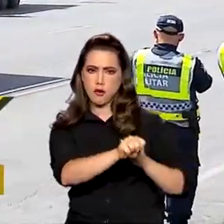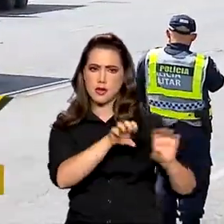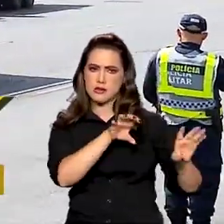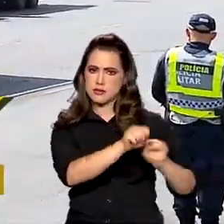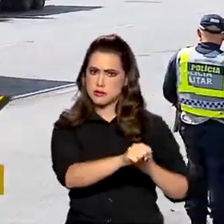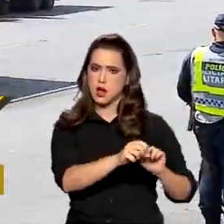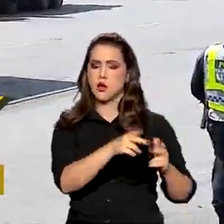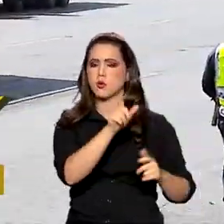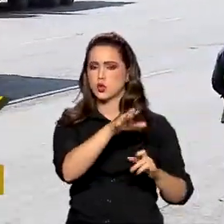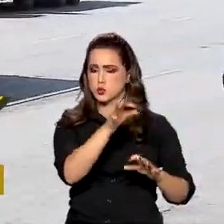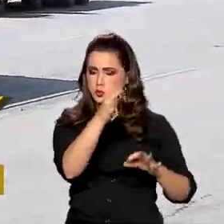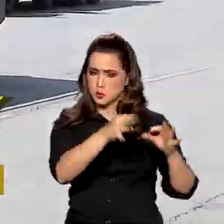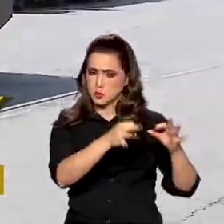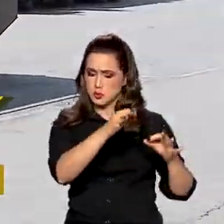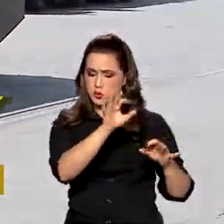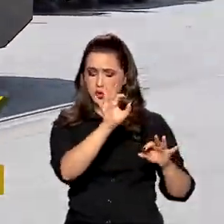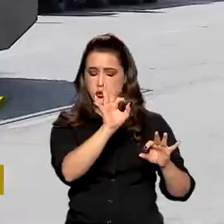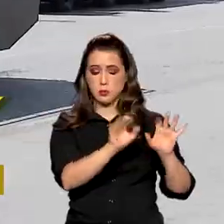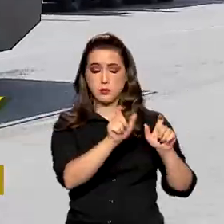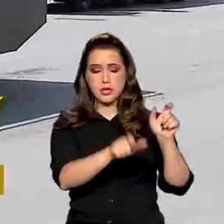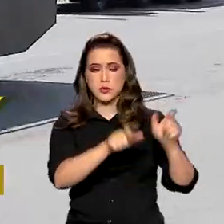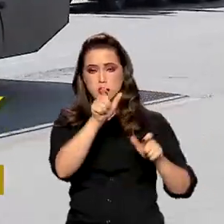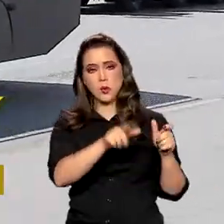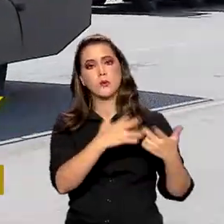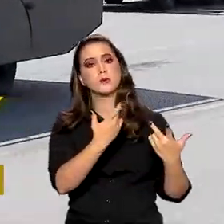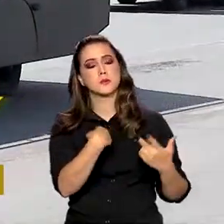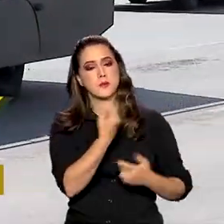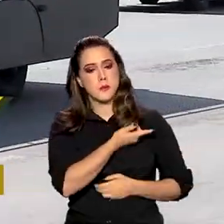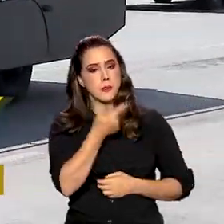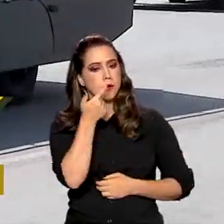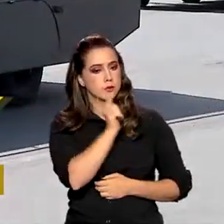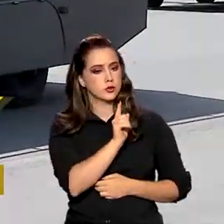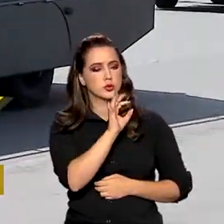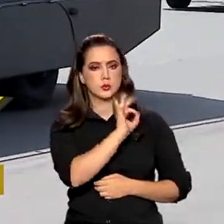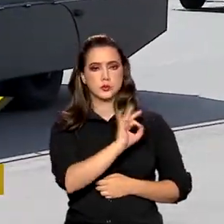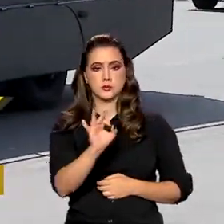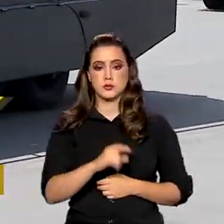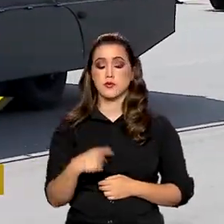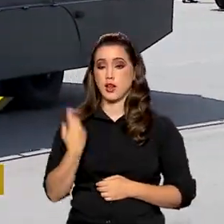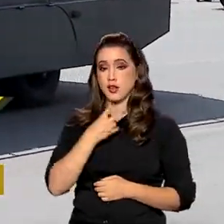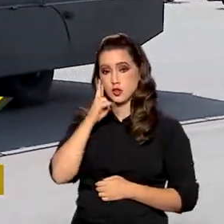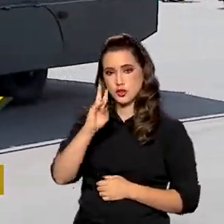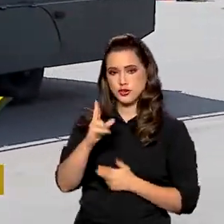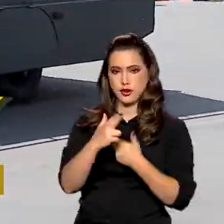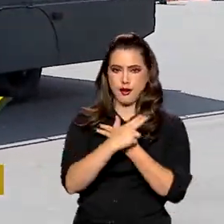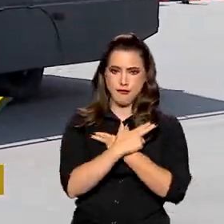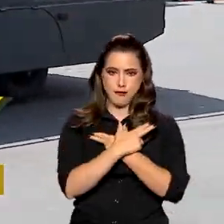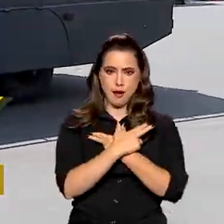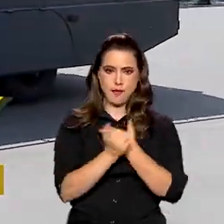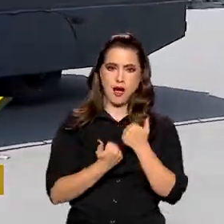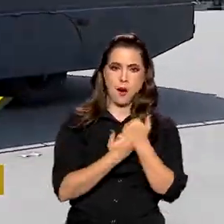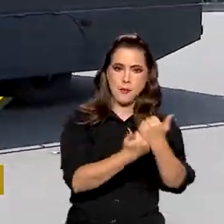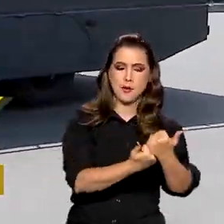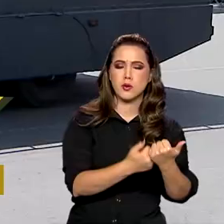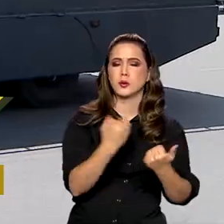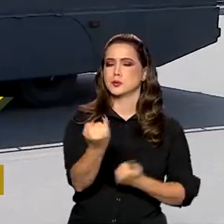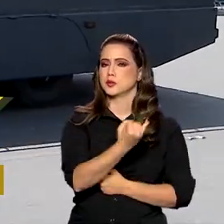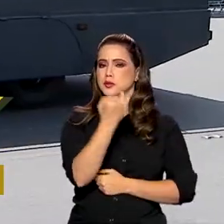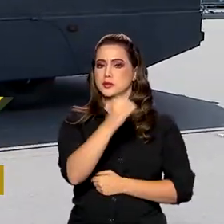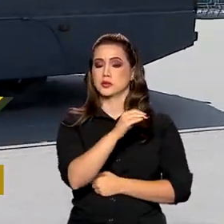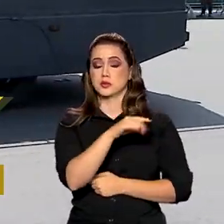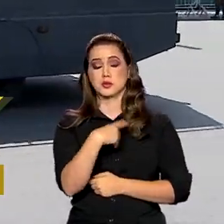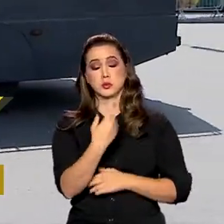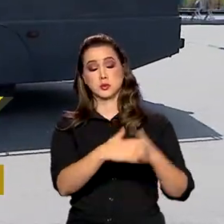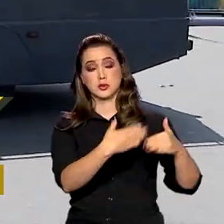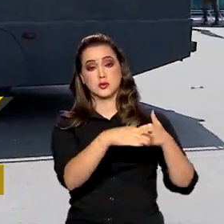pudesse fazer isso daí. Então, a gente vê que a Força Aérea pôde contribuir em muito aí com o desenvolvimento do